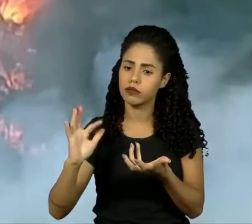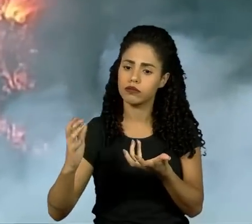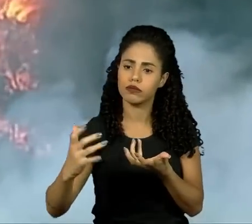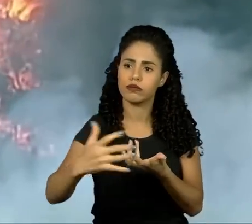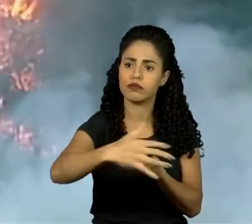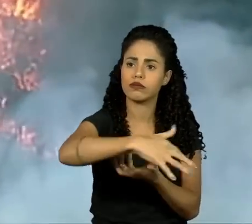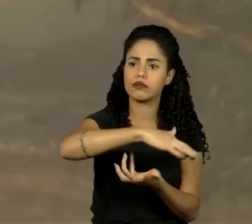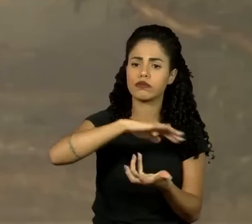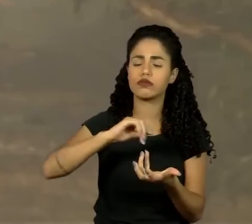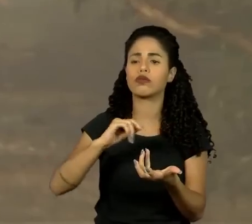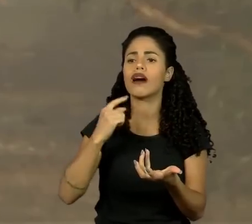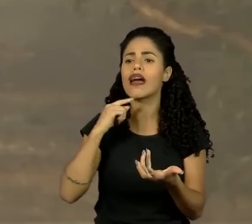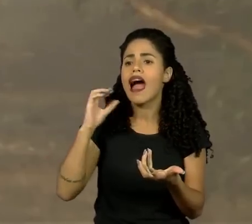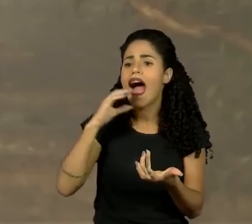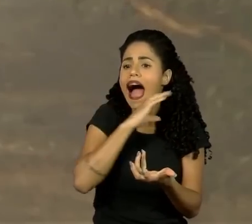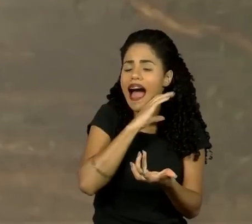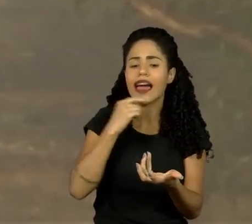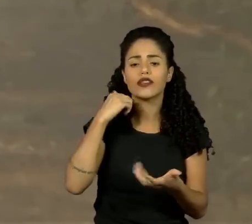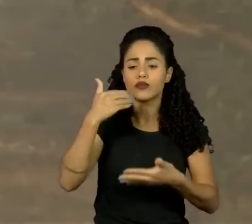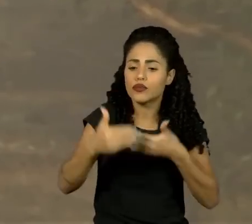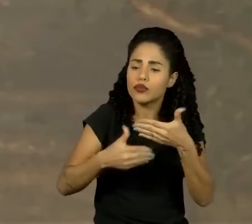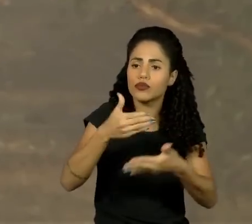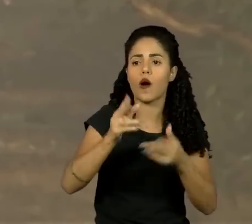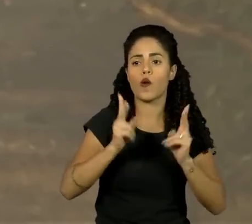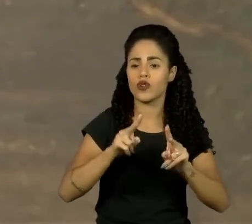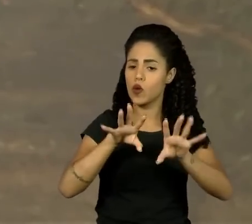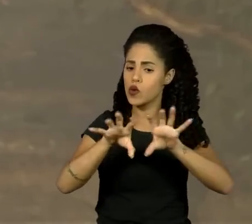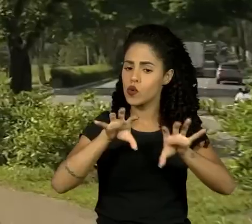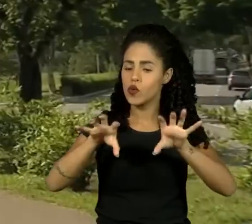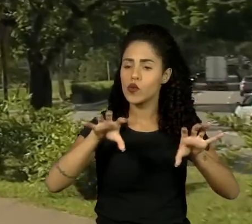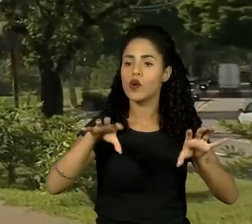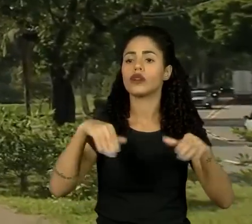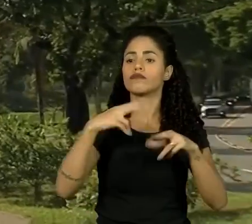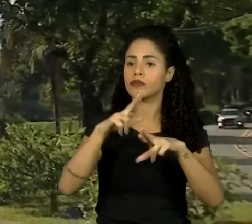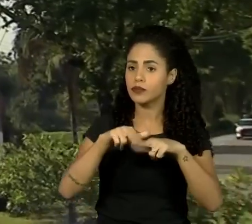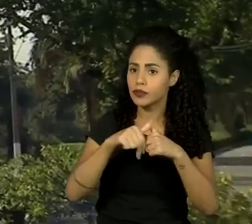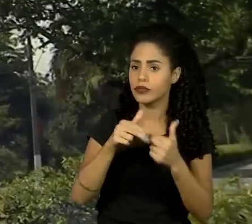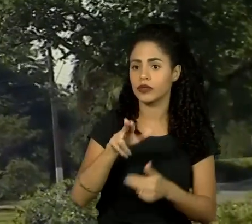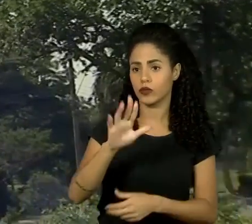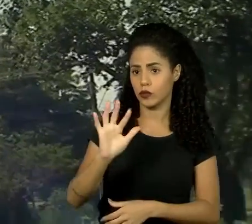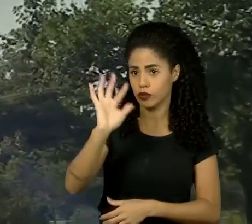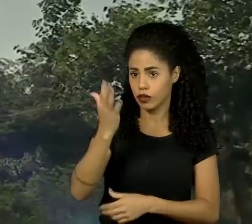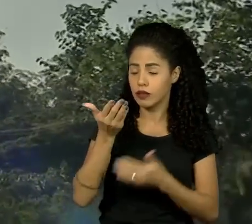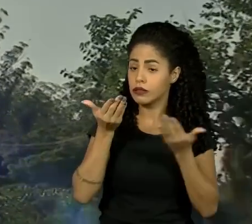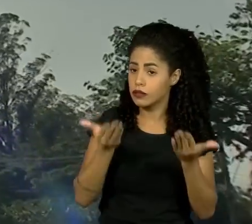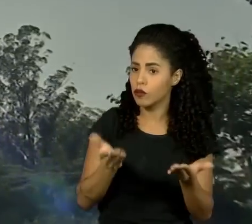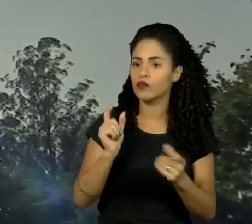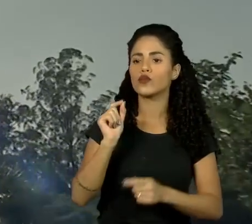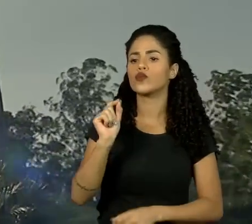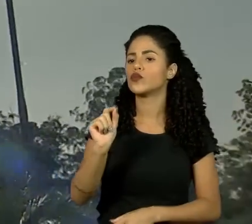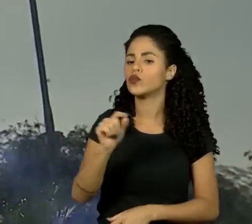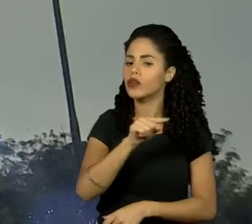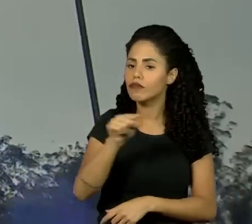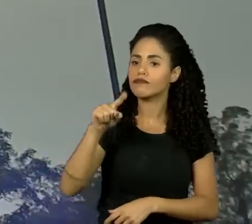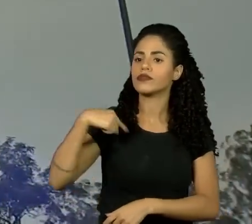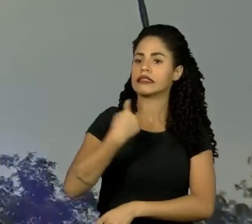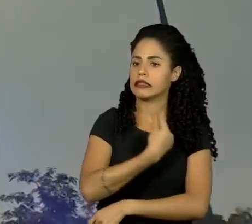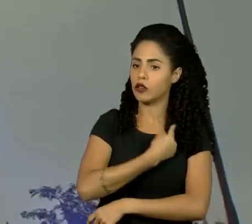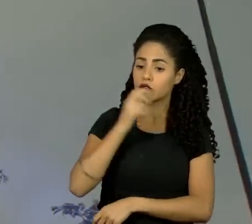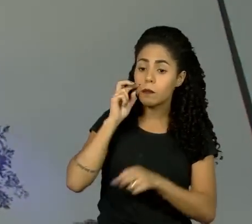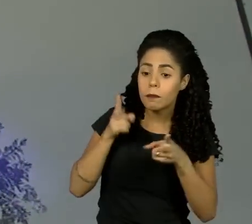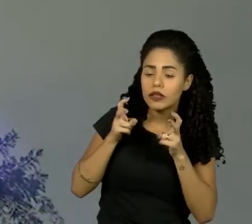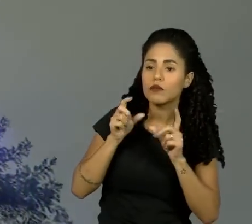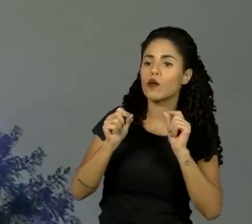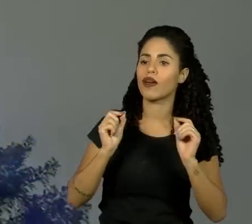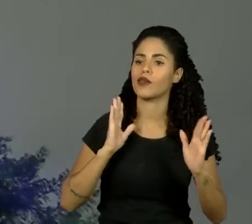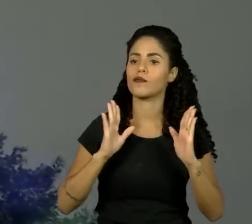mas enquanto a Laninha não ganha força, essas temperaturas acabam prevalecendo. Então, na verdade, vamos ter um